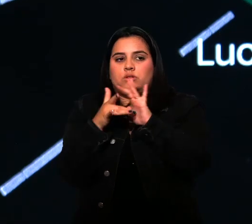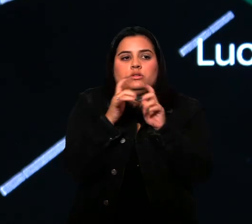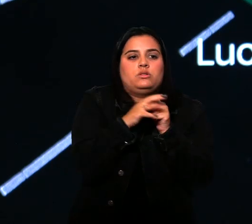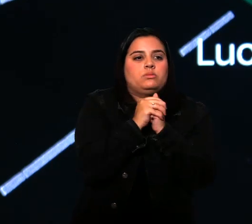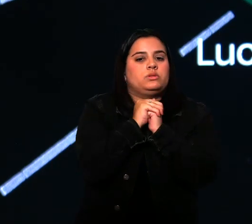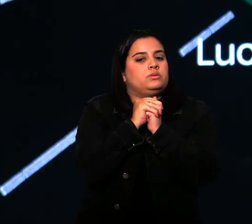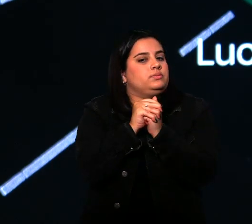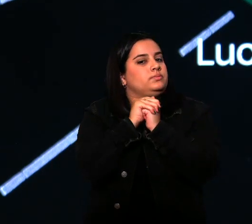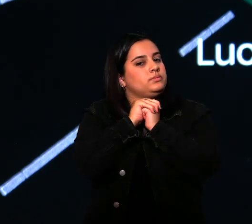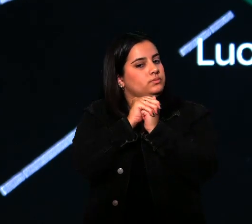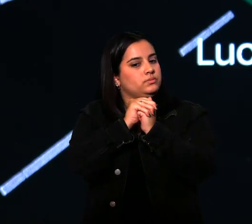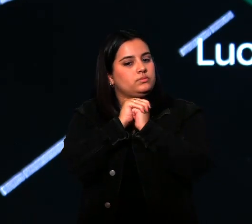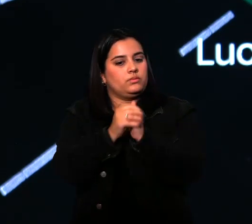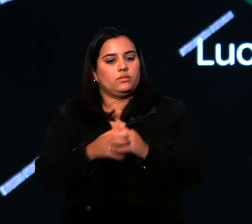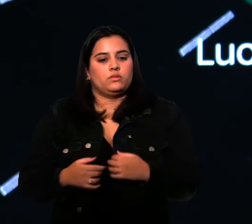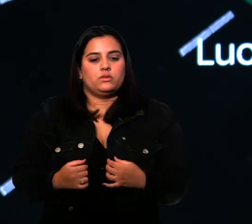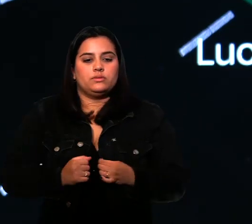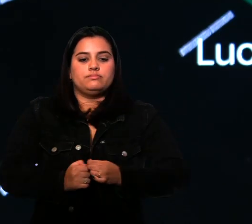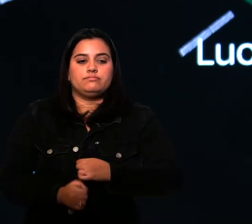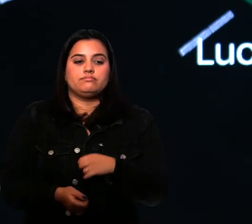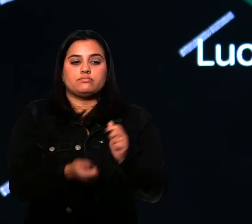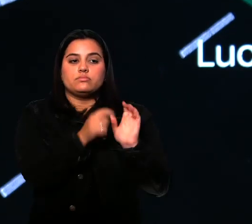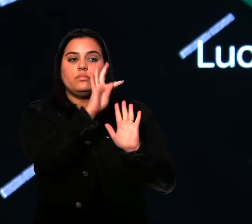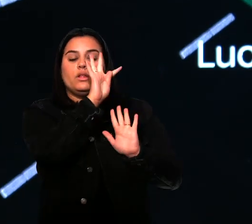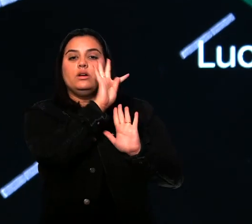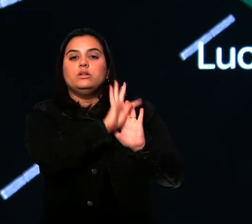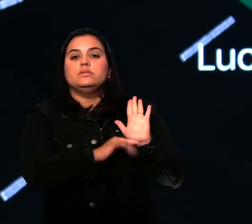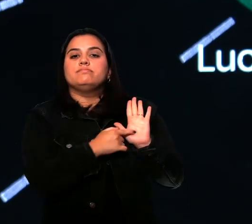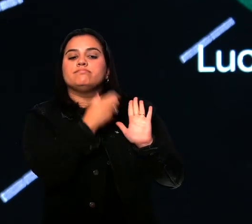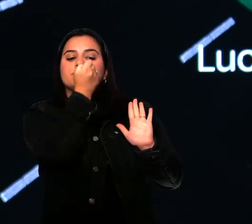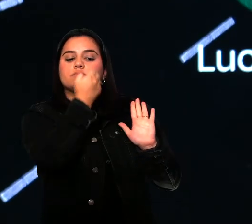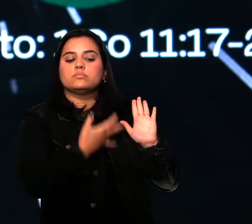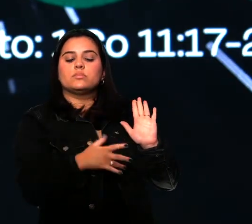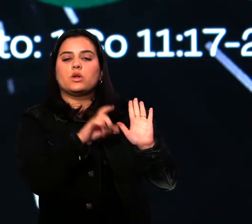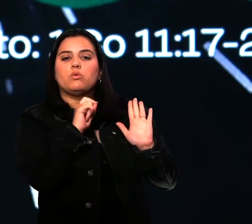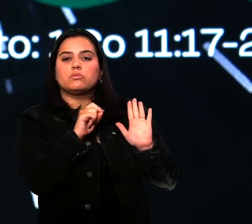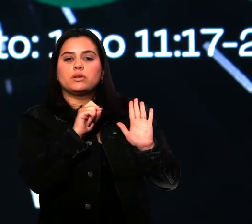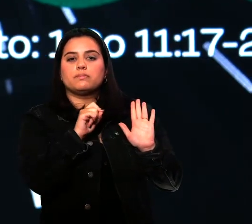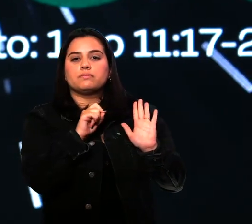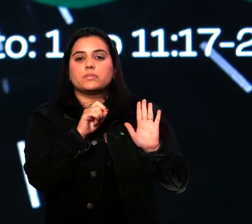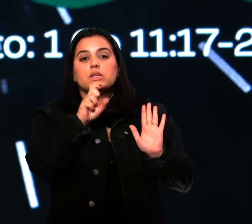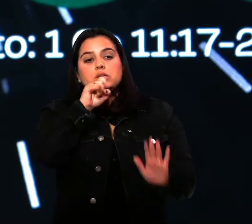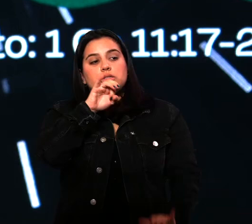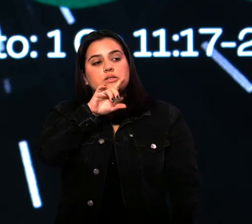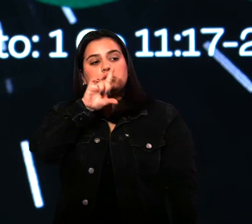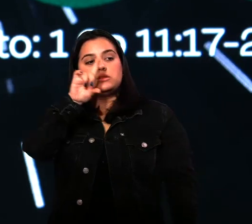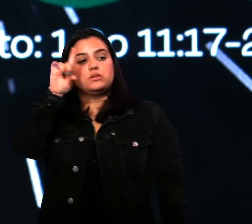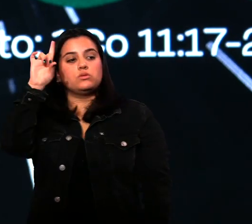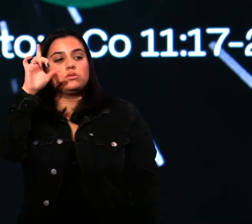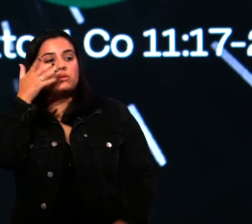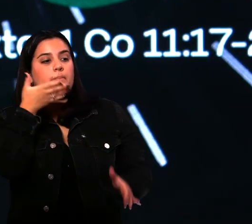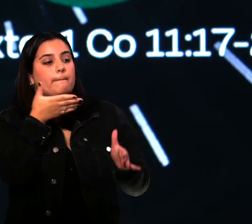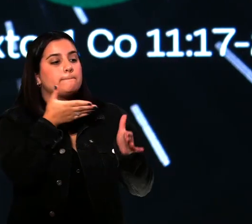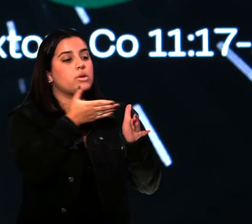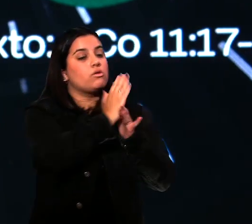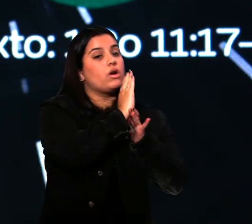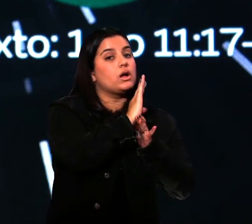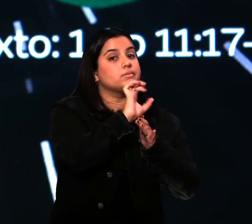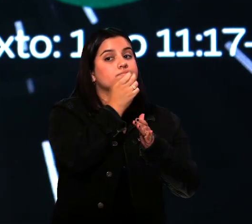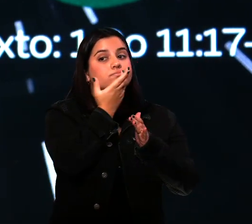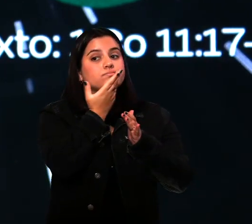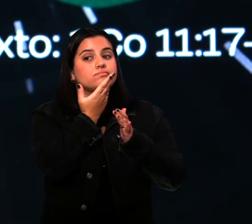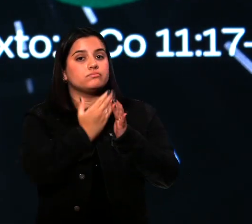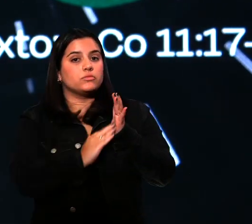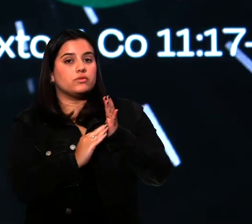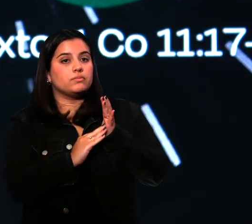Jesus. Amém. Esse texto nos ensina sobre a aprovação de Deus para uma igreja em meio à unidade do Espírito. E hoje eu